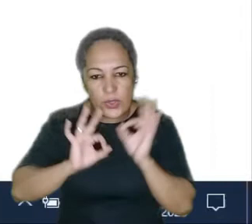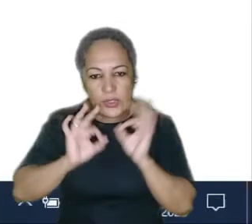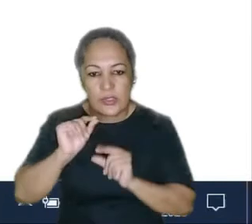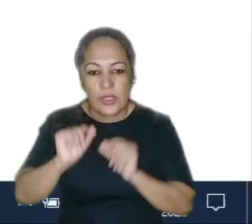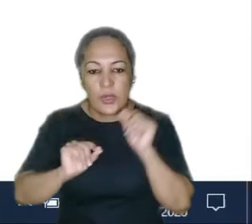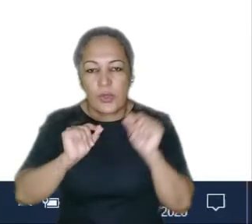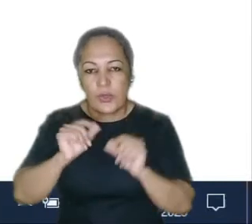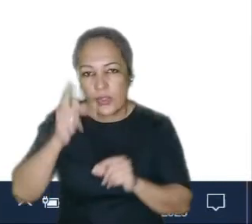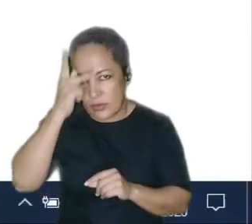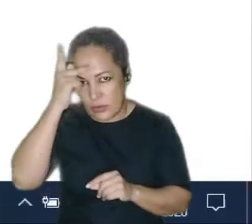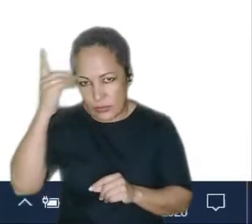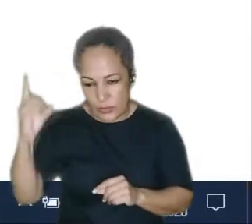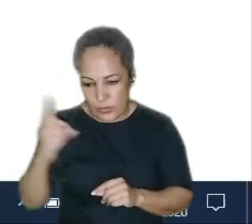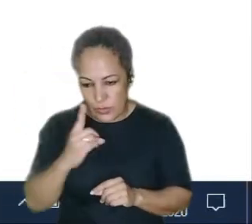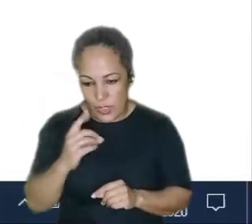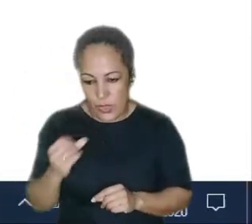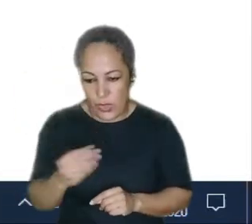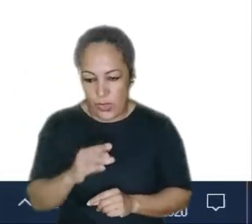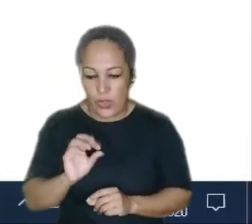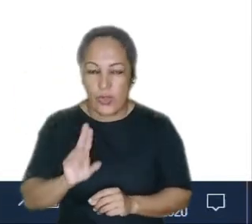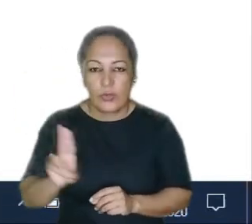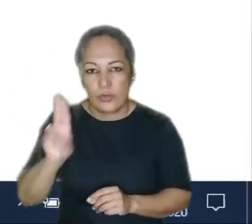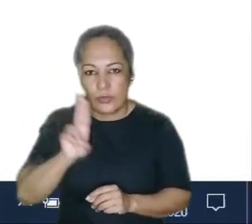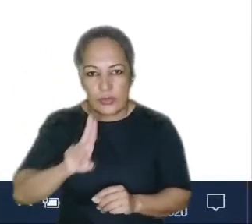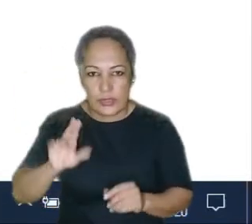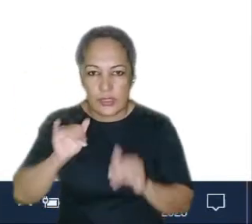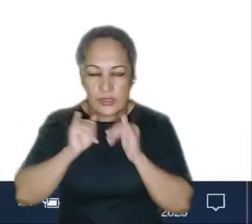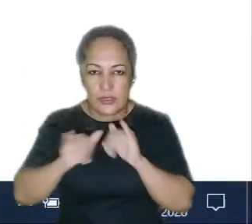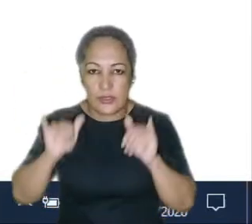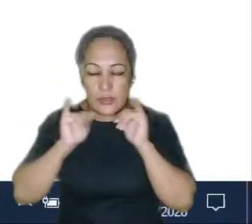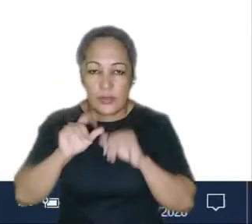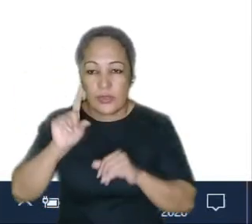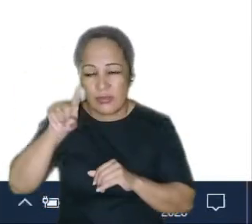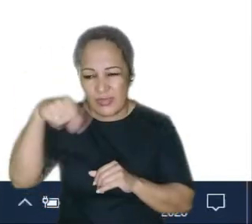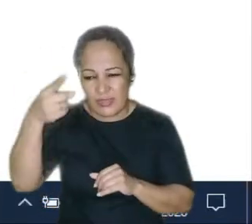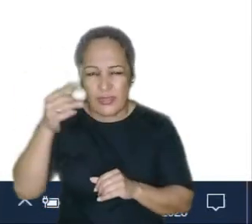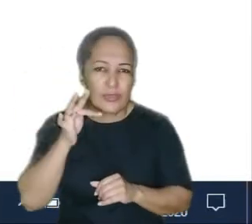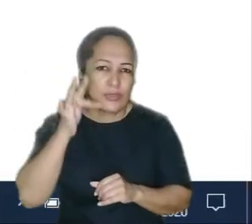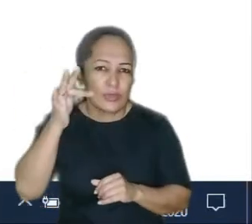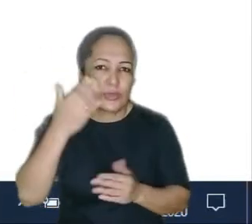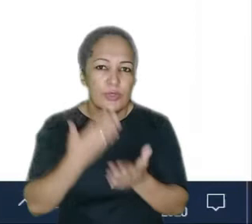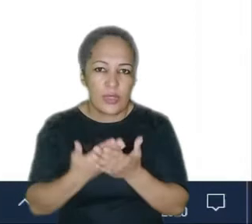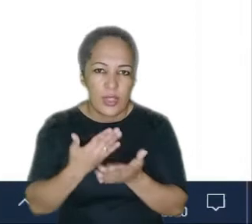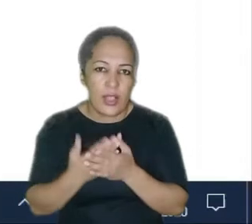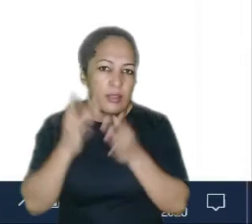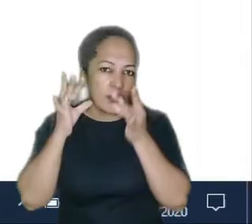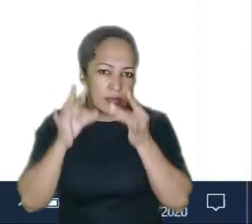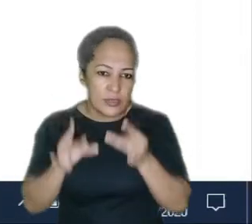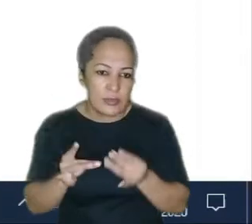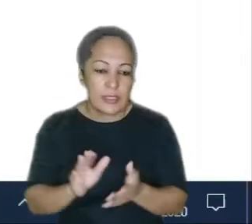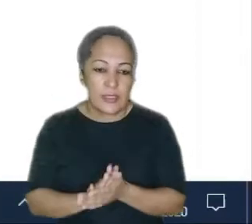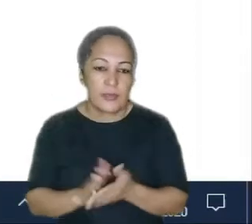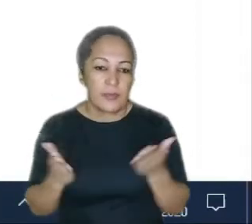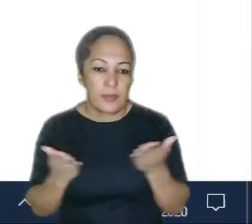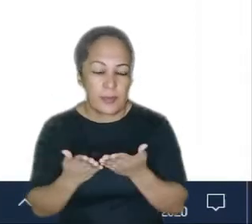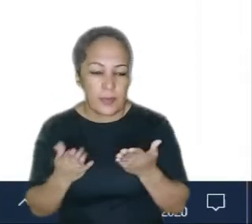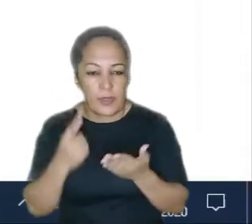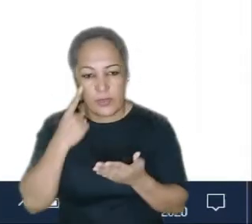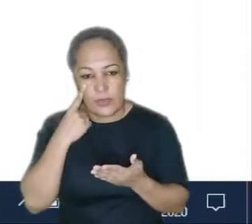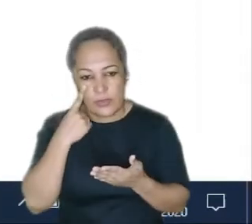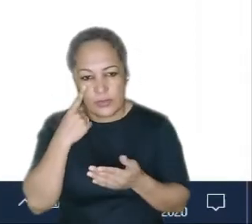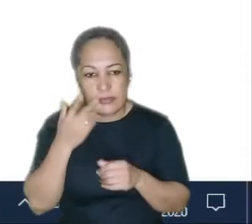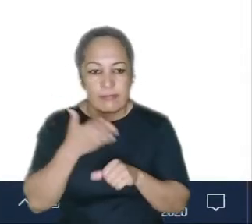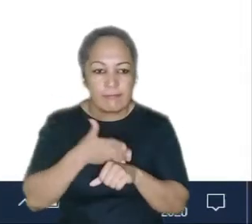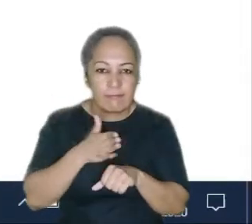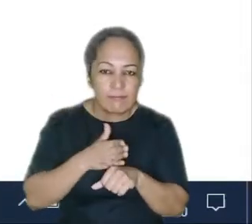ou não, tá bom? Esse é um assunto para uma aula futura. Então, vamos aqui conectar no meu servidor normal. Vocês podem criar